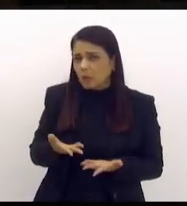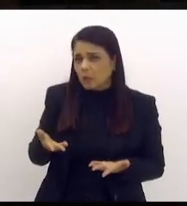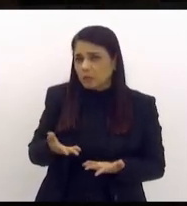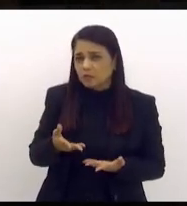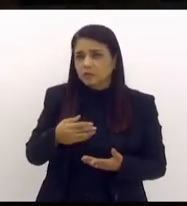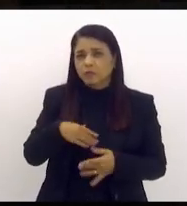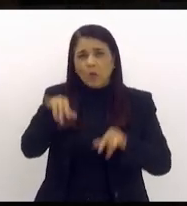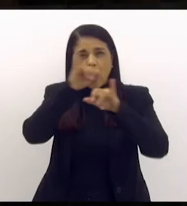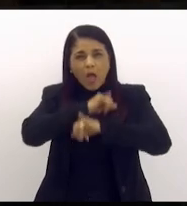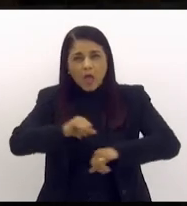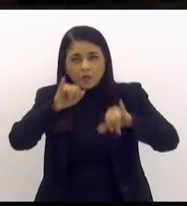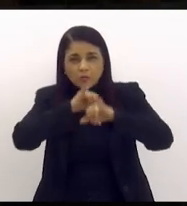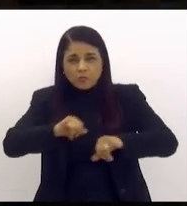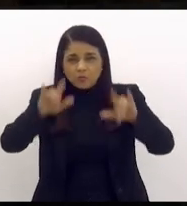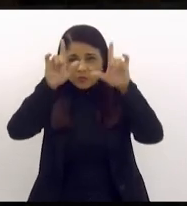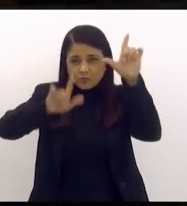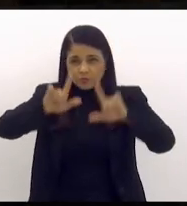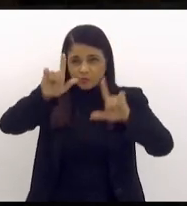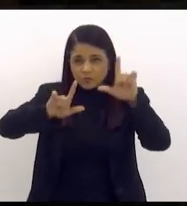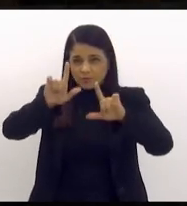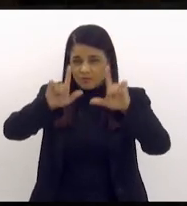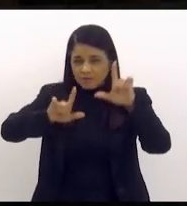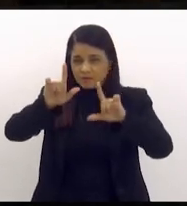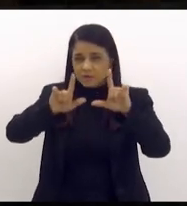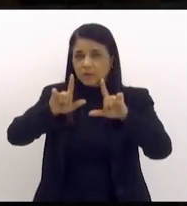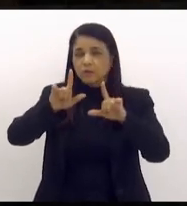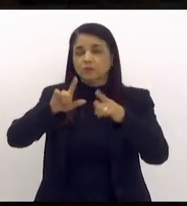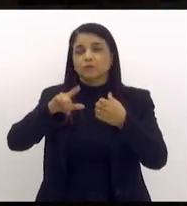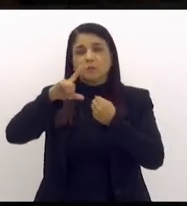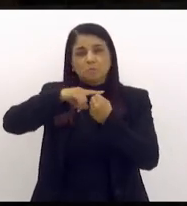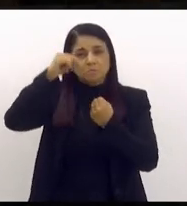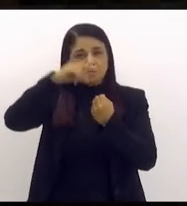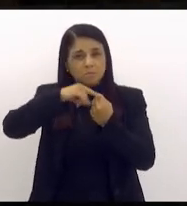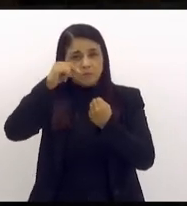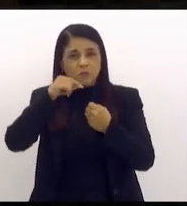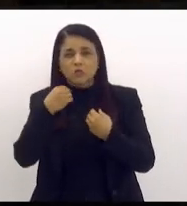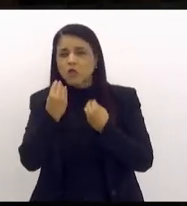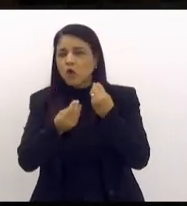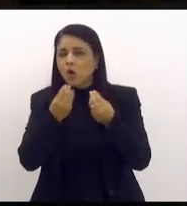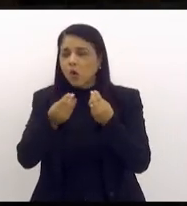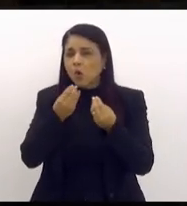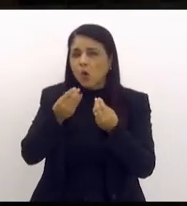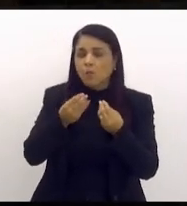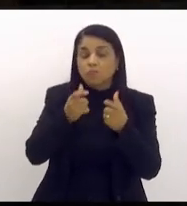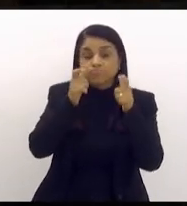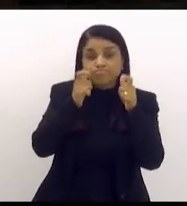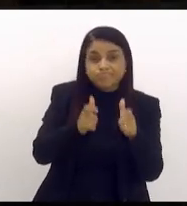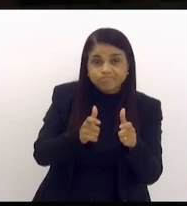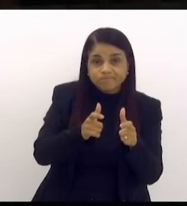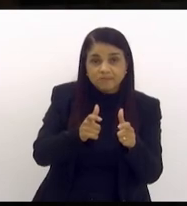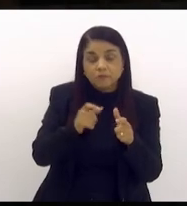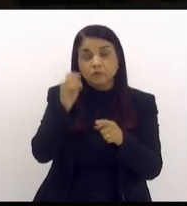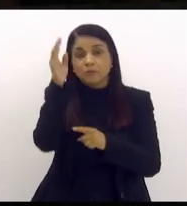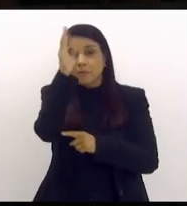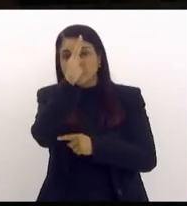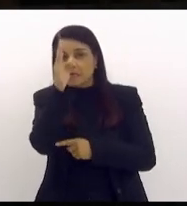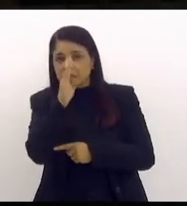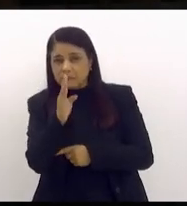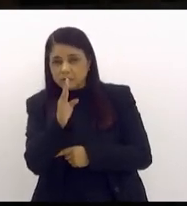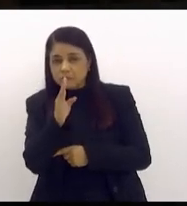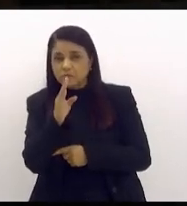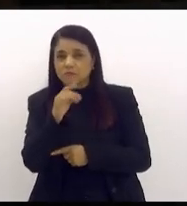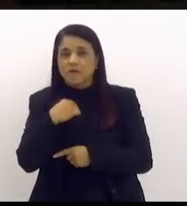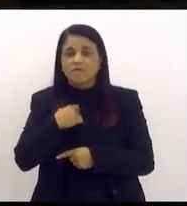anúncio na televisão do empreendimento existia uma discussão da onde ele seria colocado no Brasil e aí